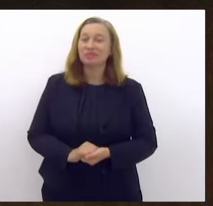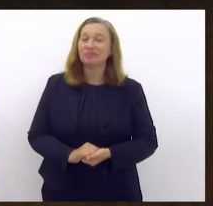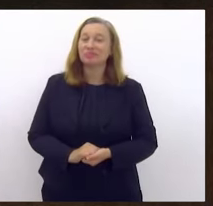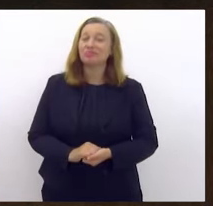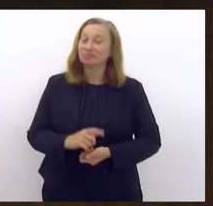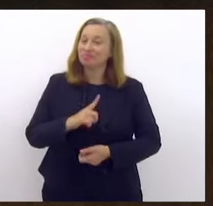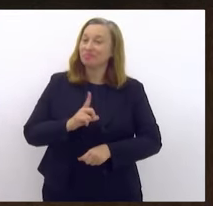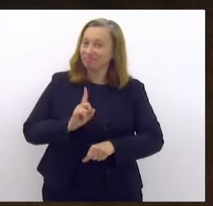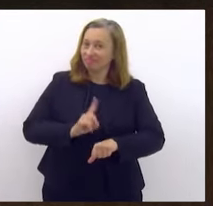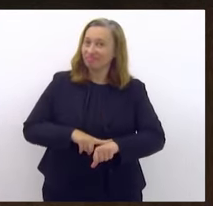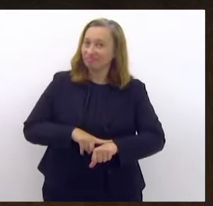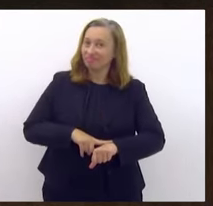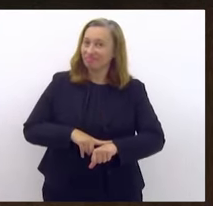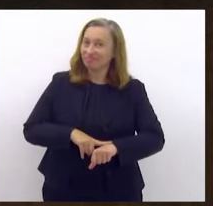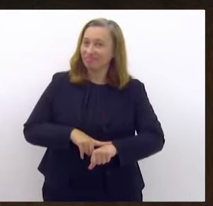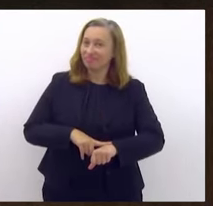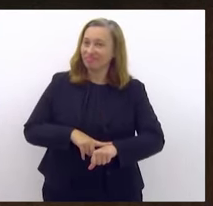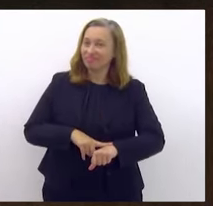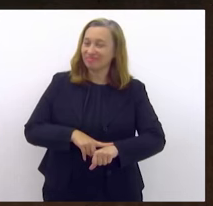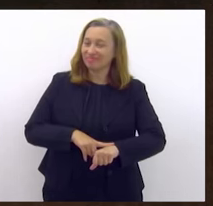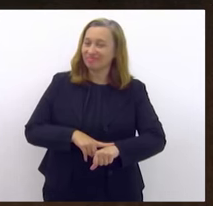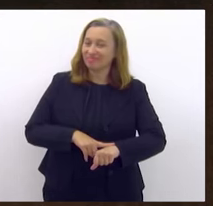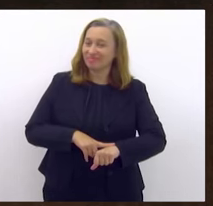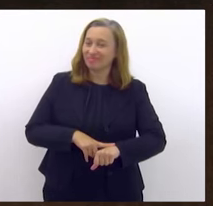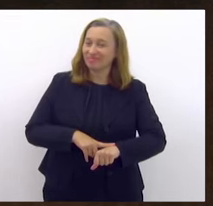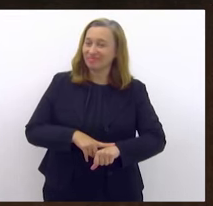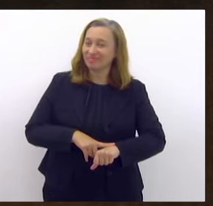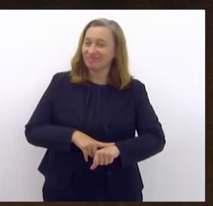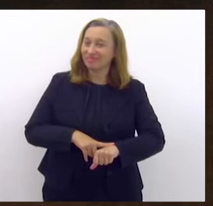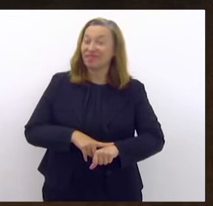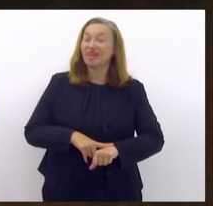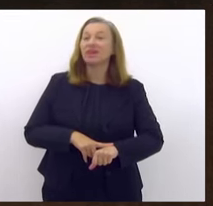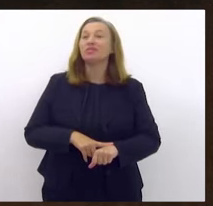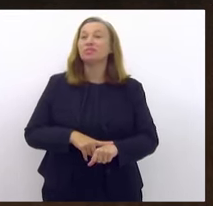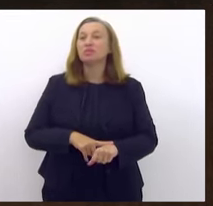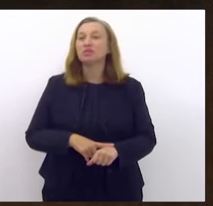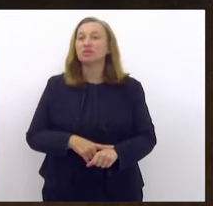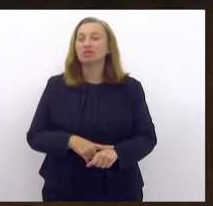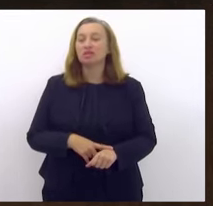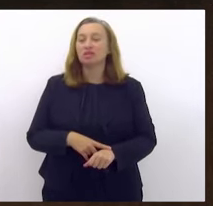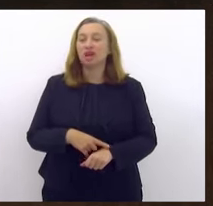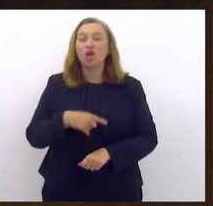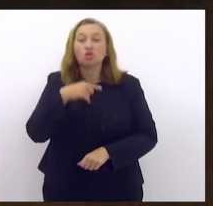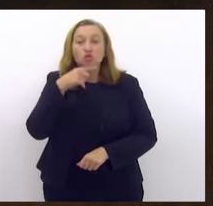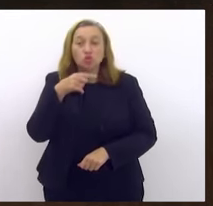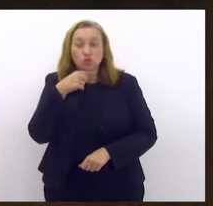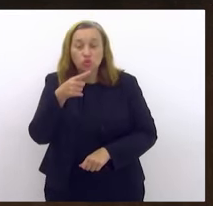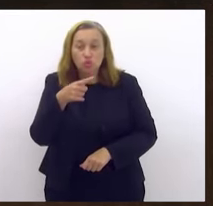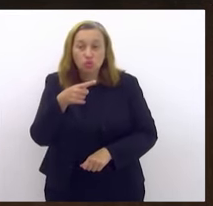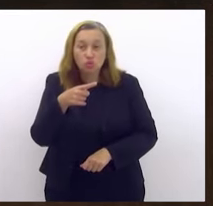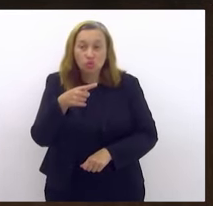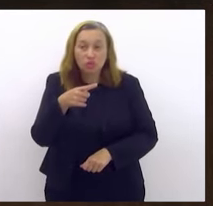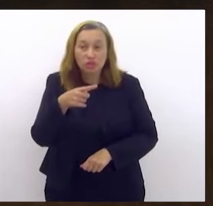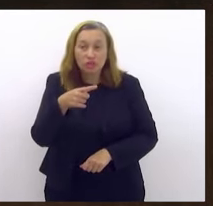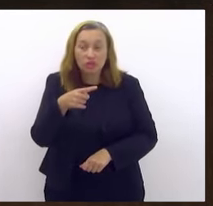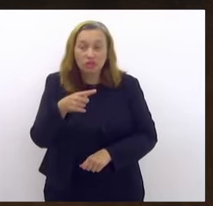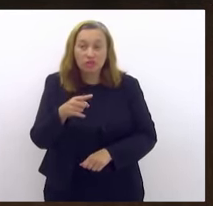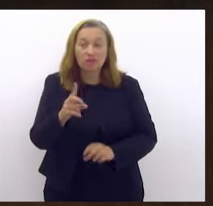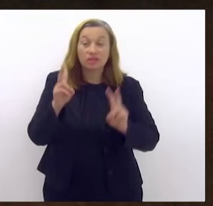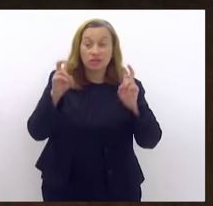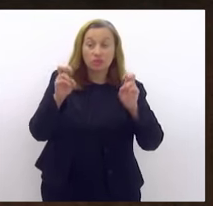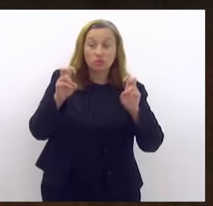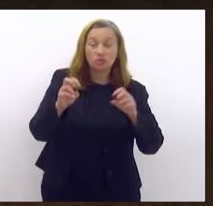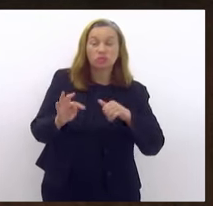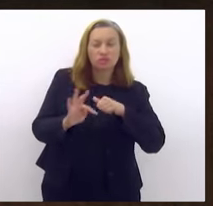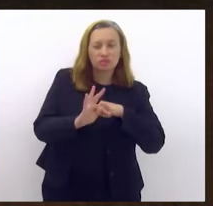aí a gente tem o tempo mais hábil para poder não só buscar as dúvidas para essas questões técnicas, para que possamos